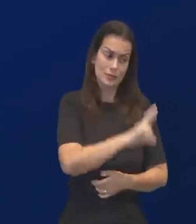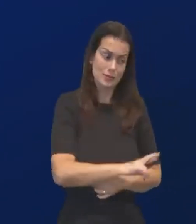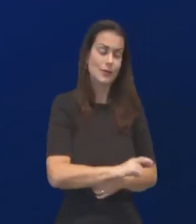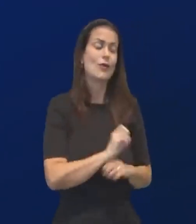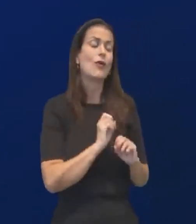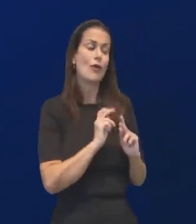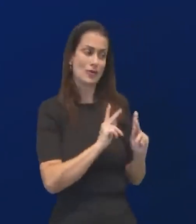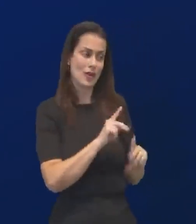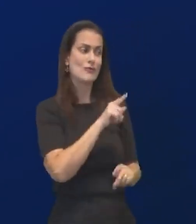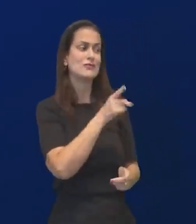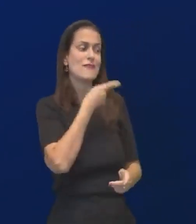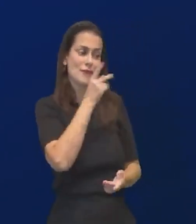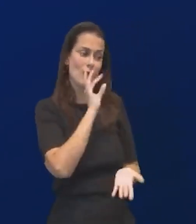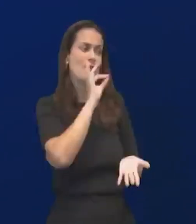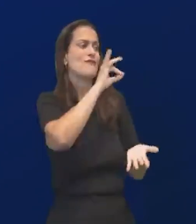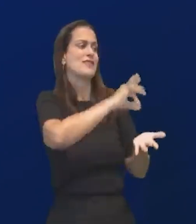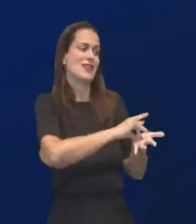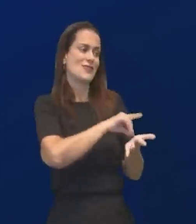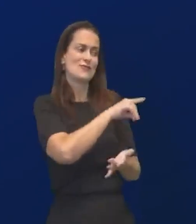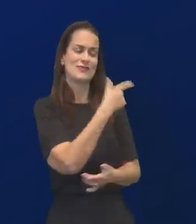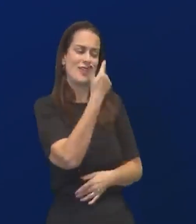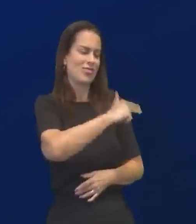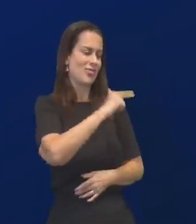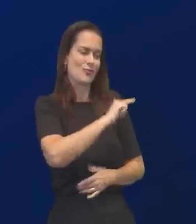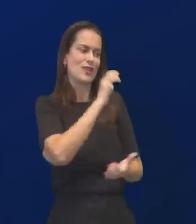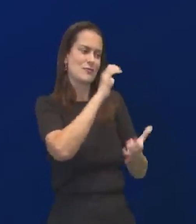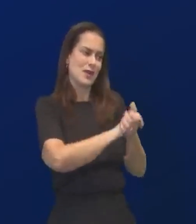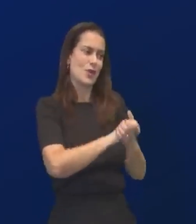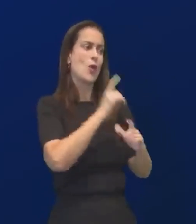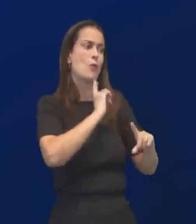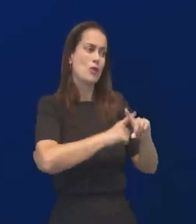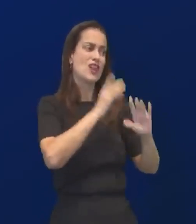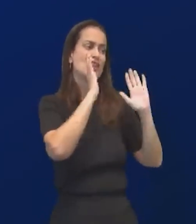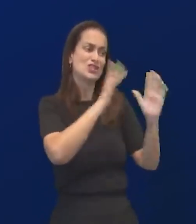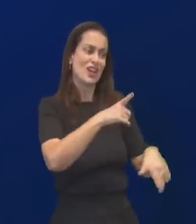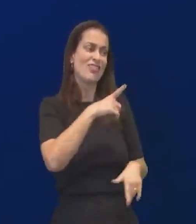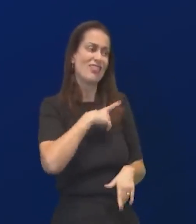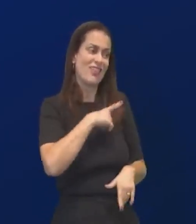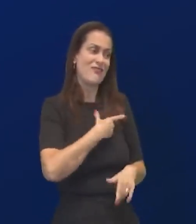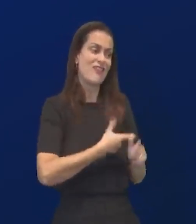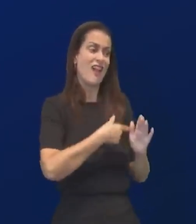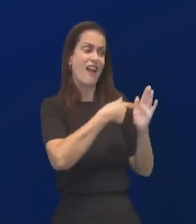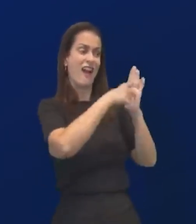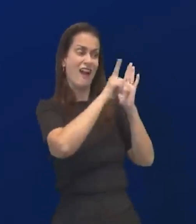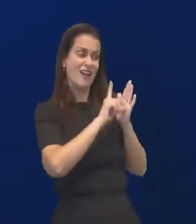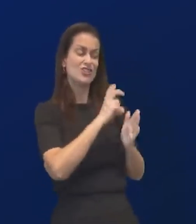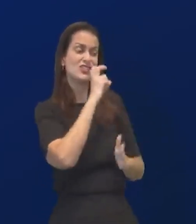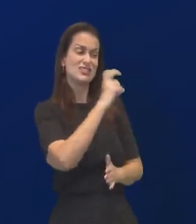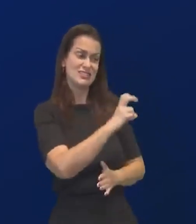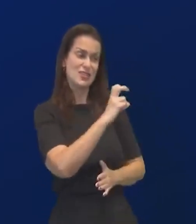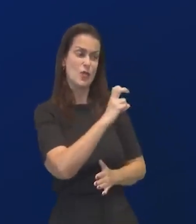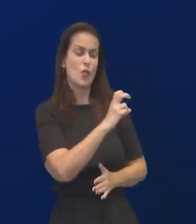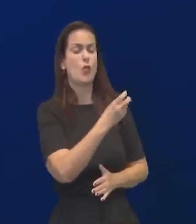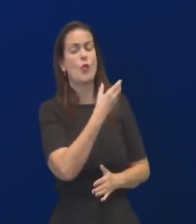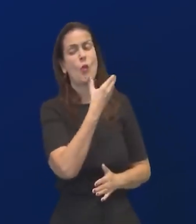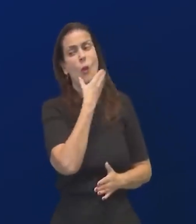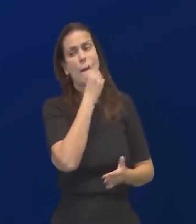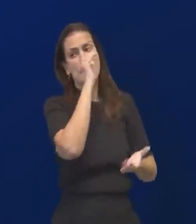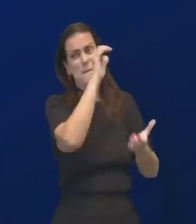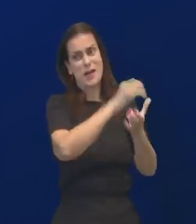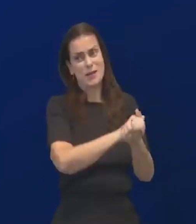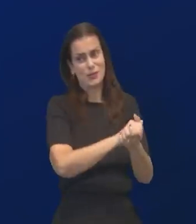bem, não tenho marido, porque 5 maridos tiveste, e o que agora tens não é o teu